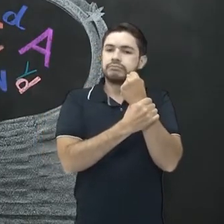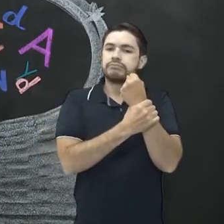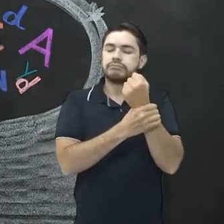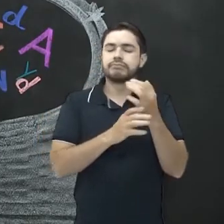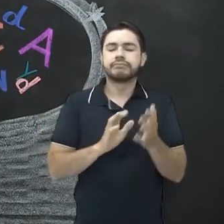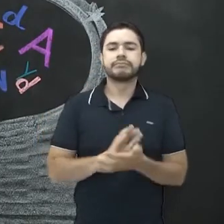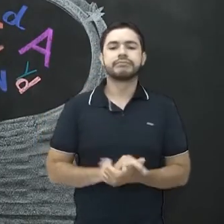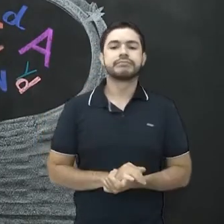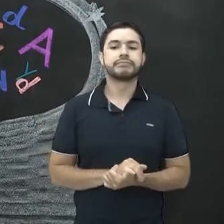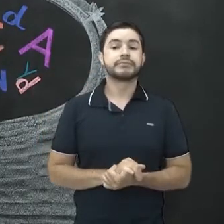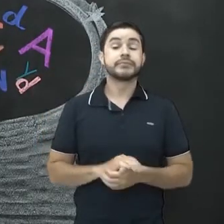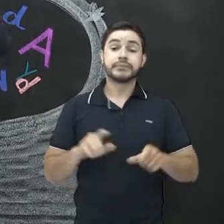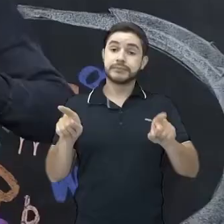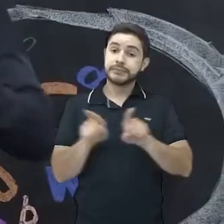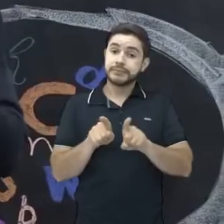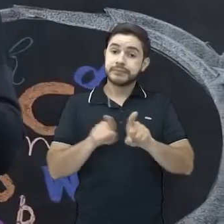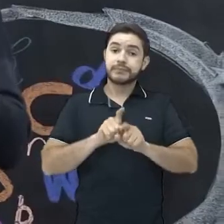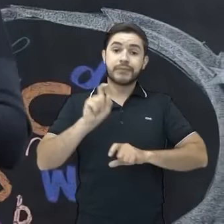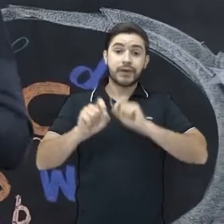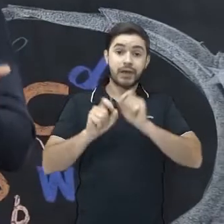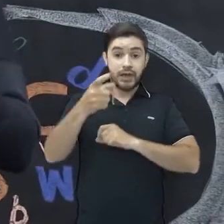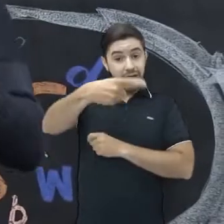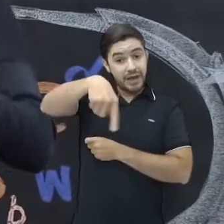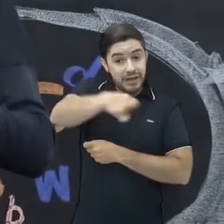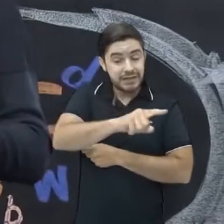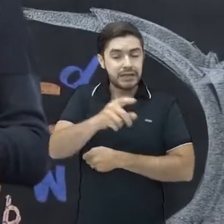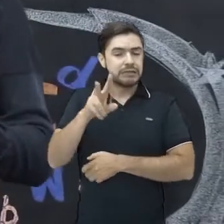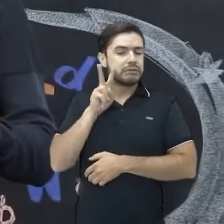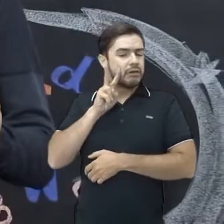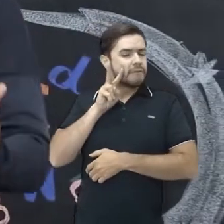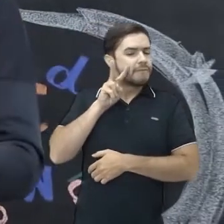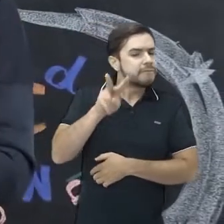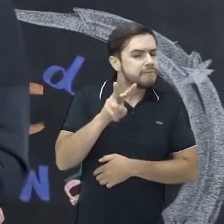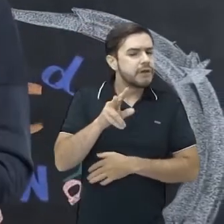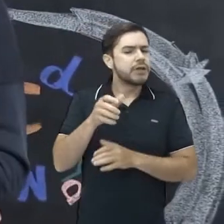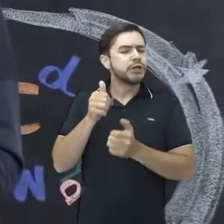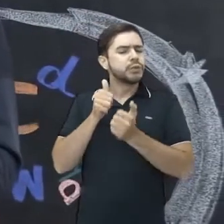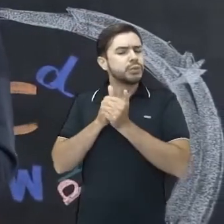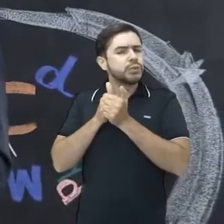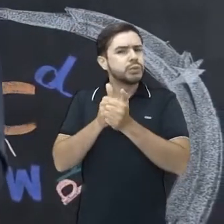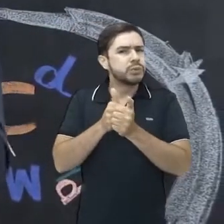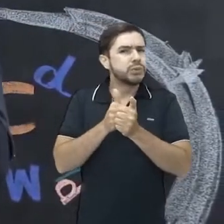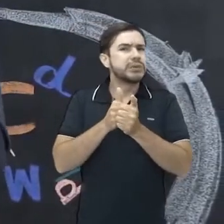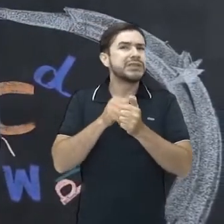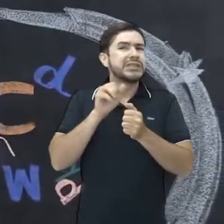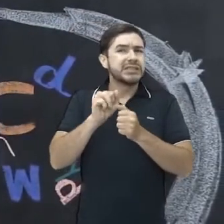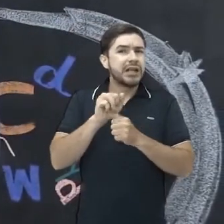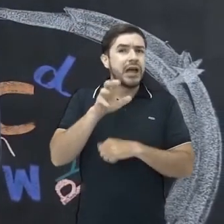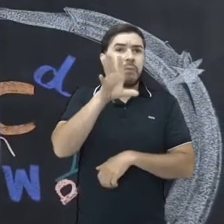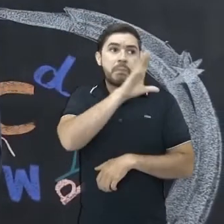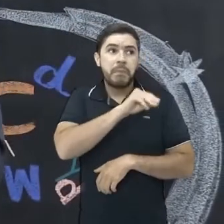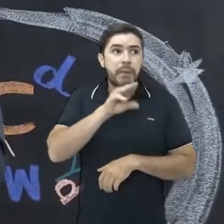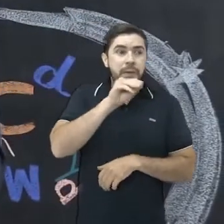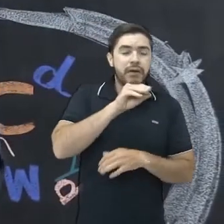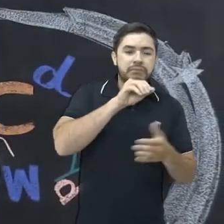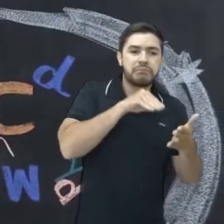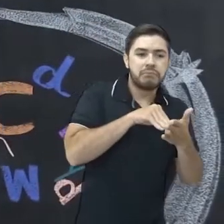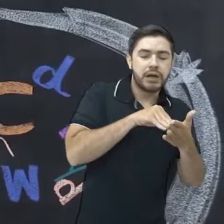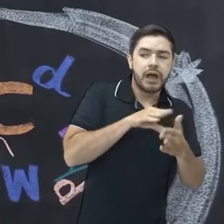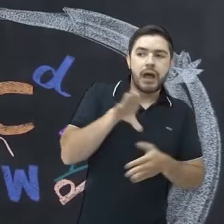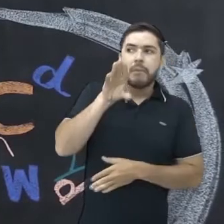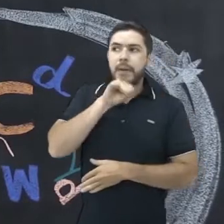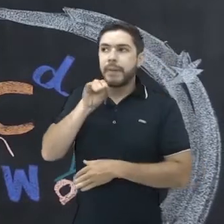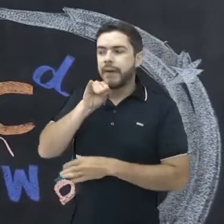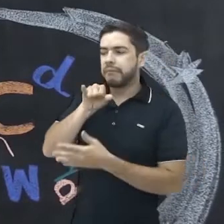precisa. Acima de tudo, porque quem está assistindo, quem está acompanhando, pode se perder se o seu discurso for entrecortado, ou seja, se você começar